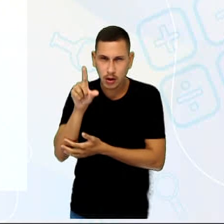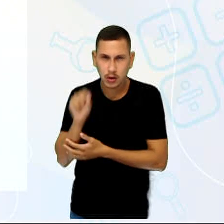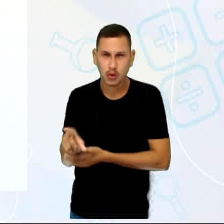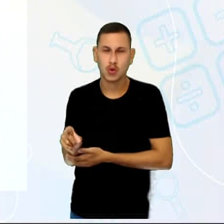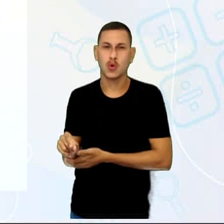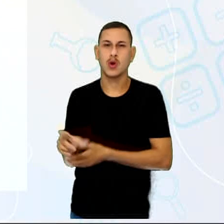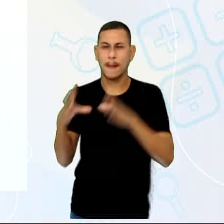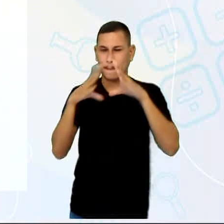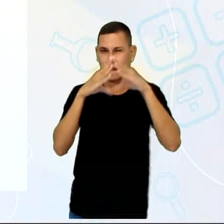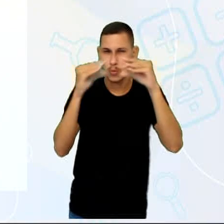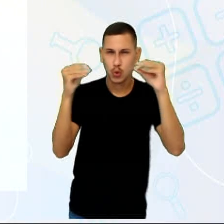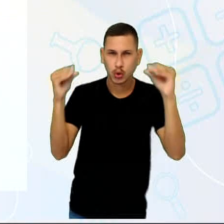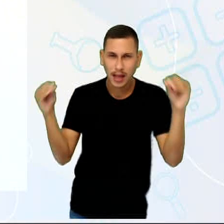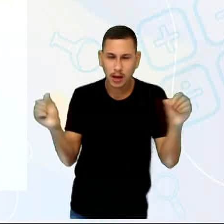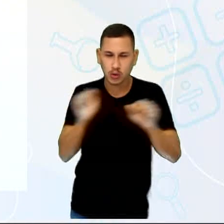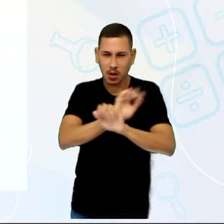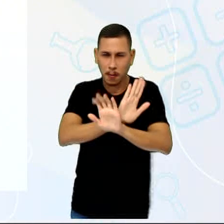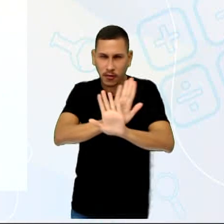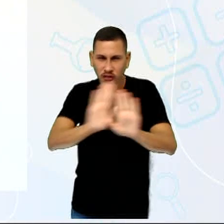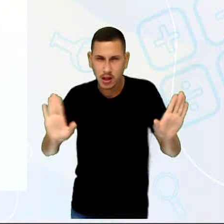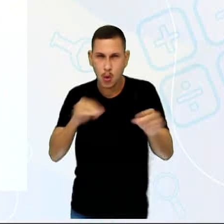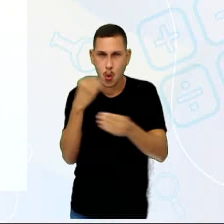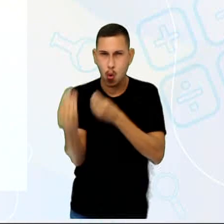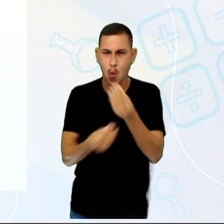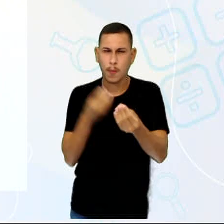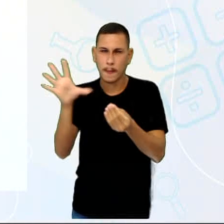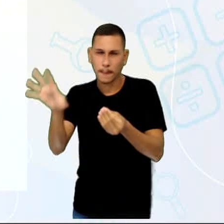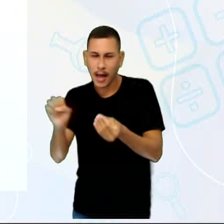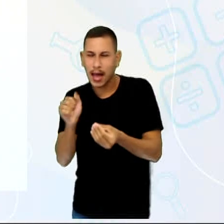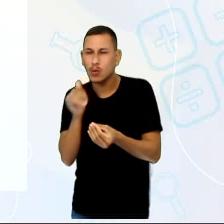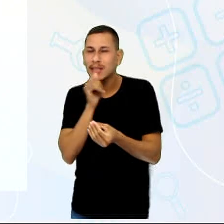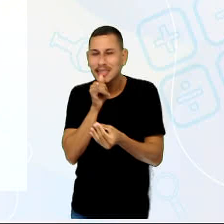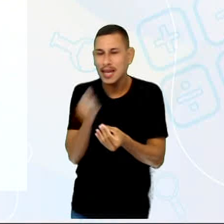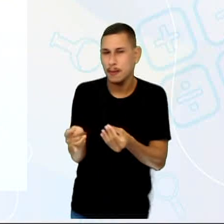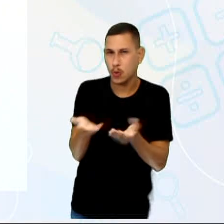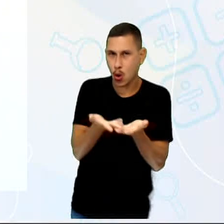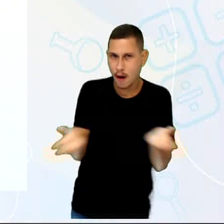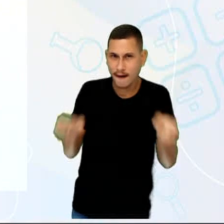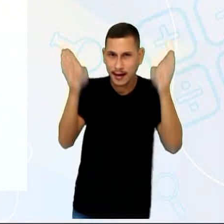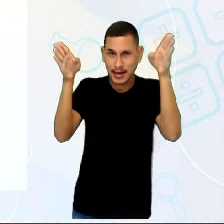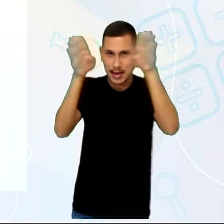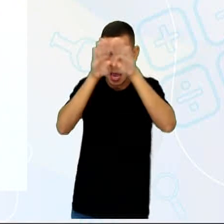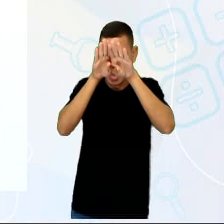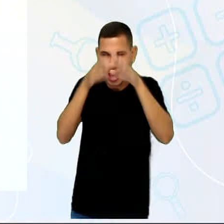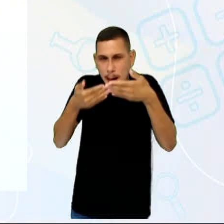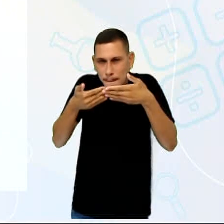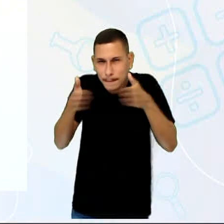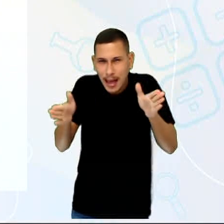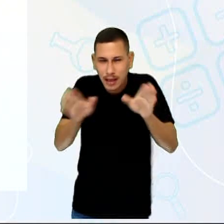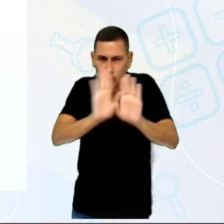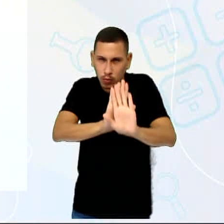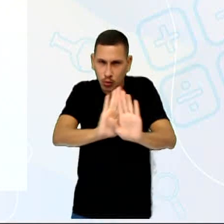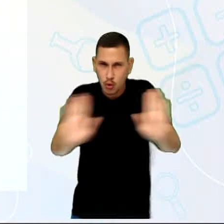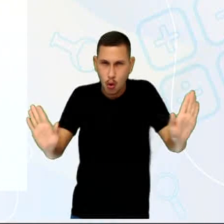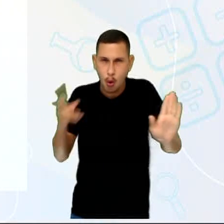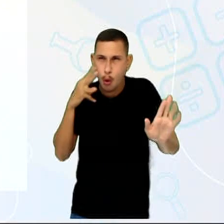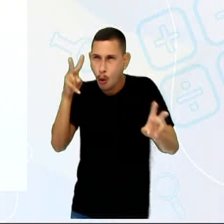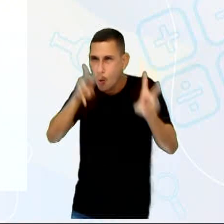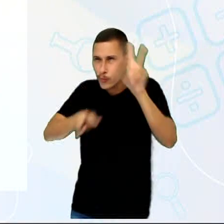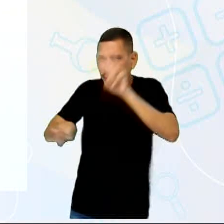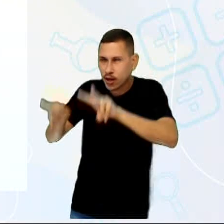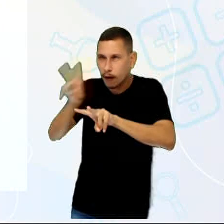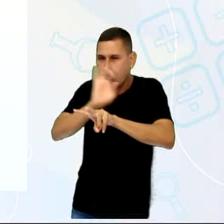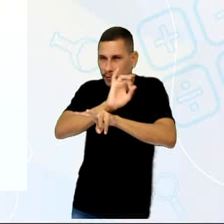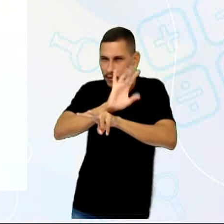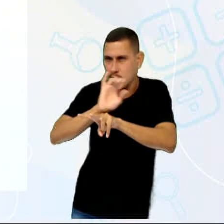de planificações, como se a gente tivesse pego esse cubo, essa caixa, aberto e aí observado cada uma